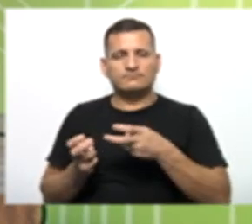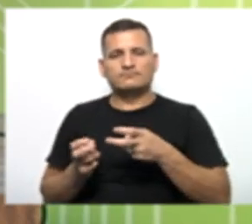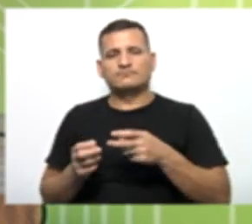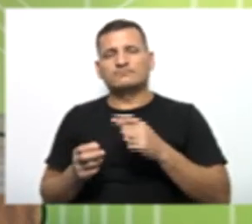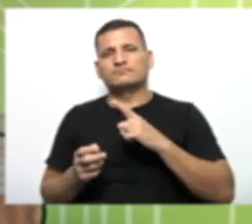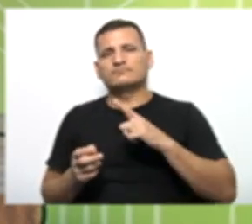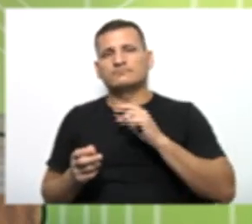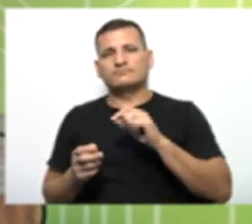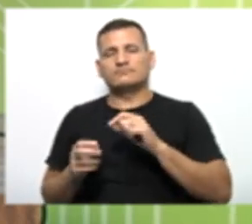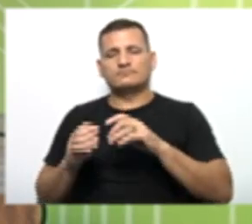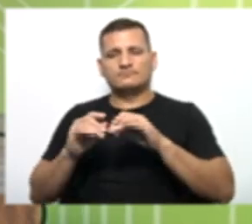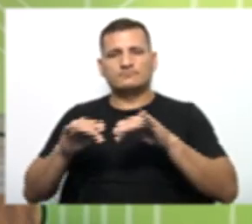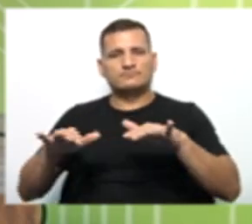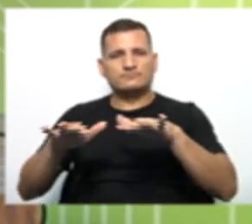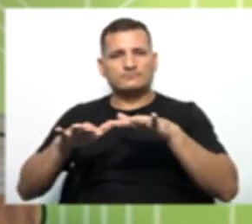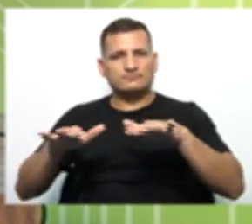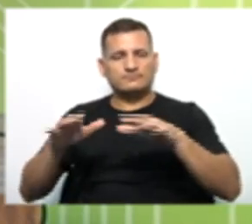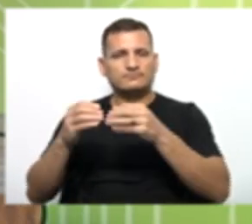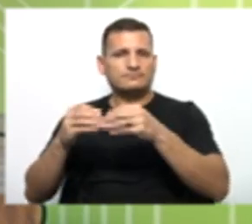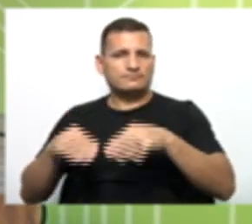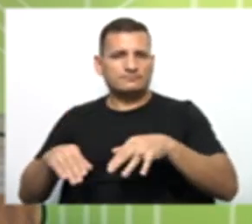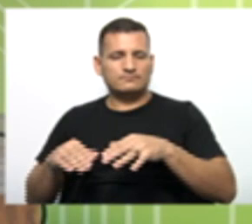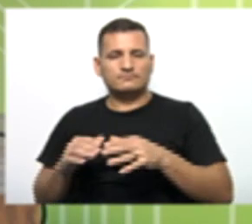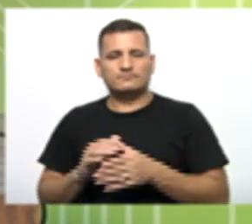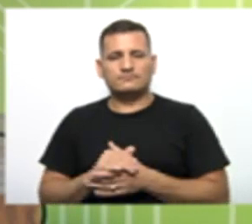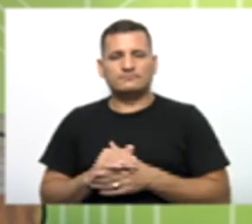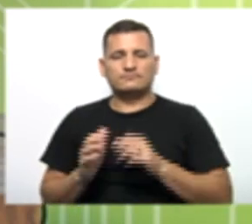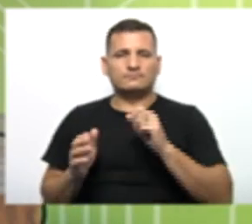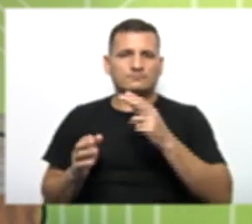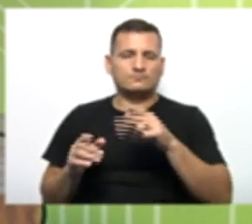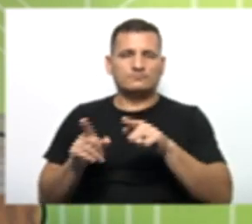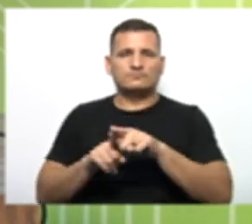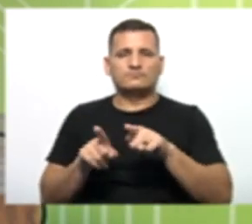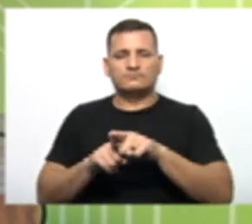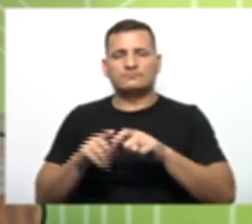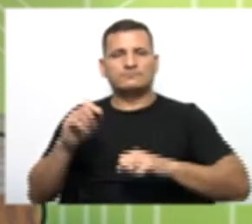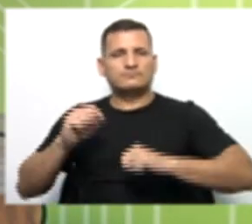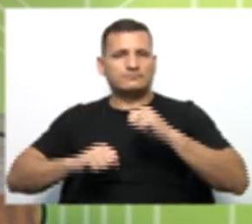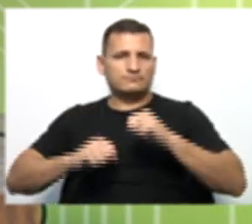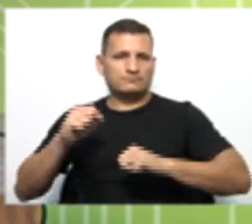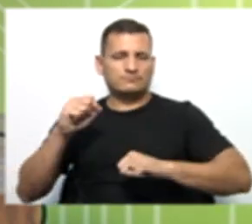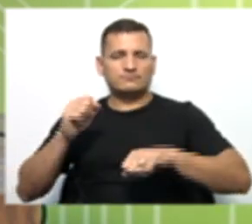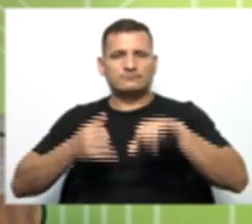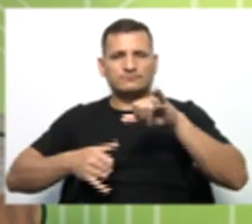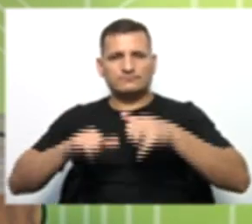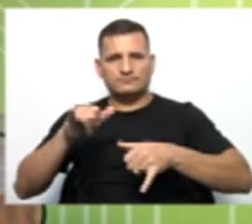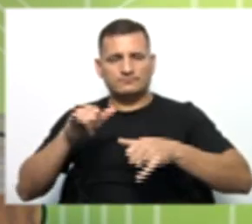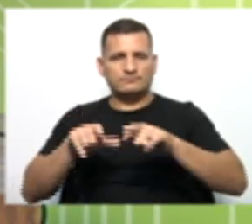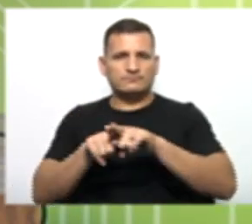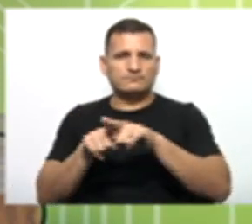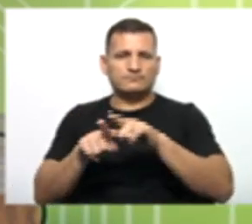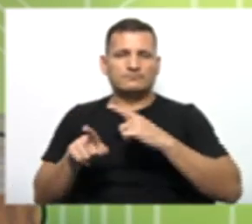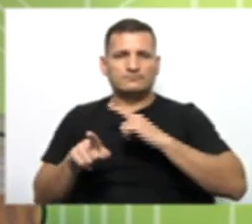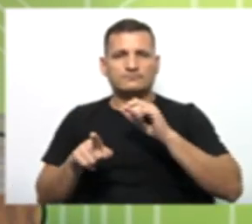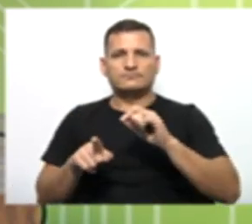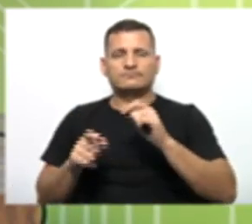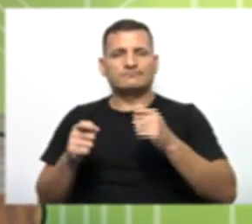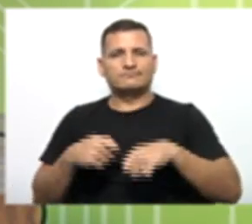locomoção no solo, ou até mesmo uma indústria química que tem um potencial também de poluir grandes